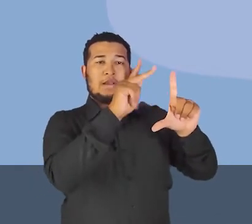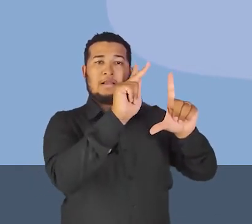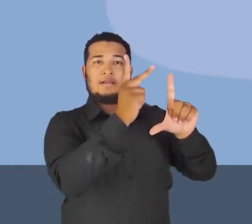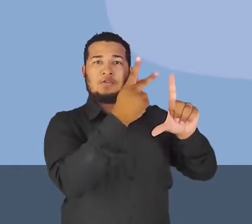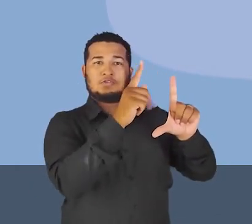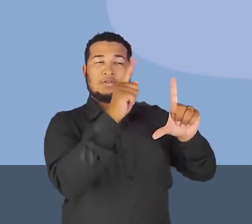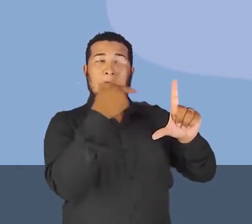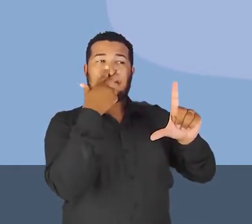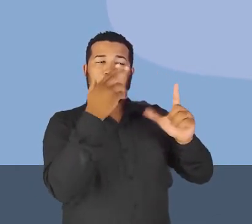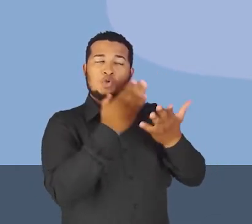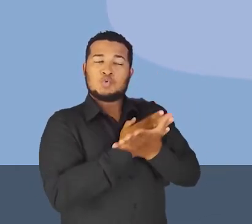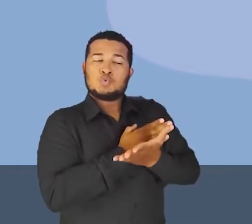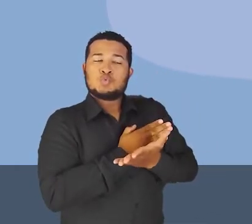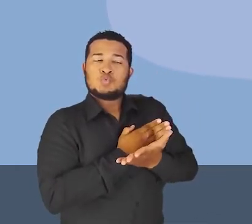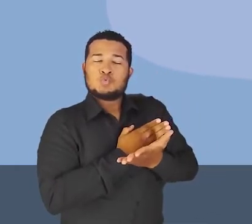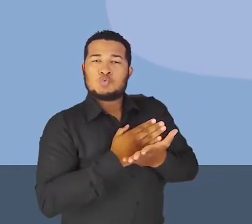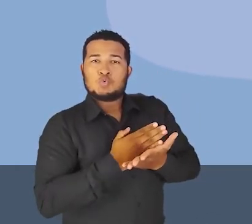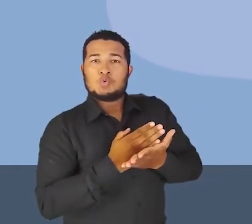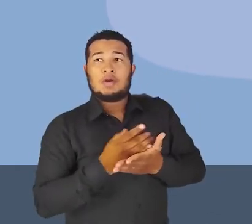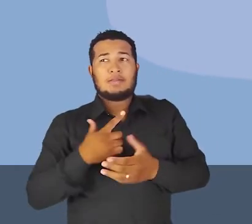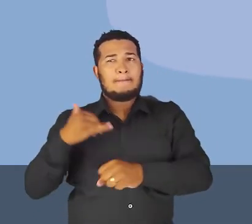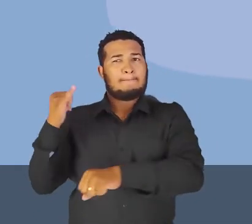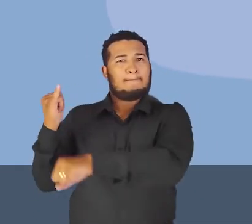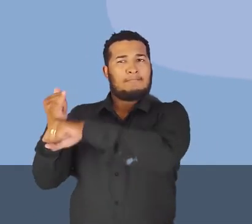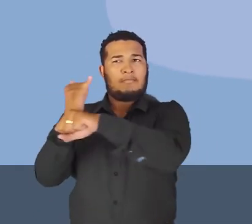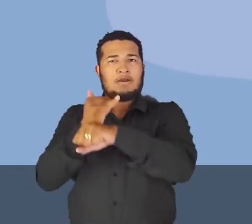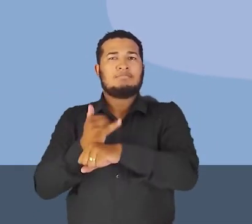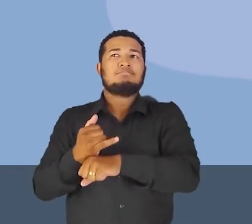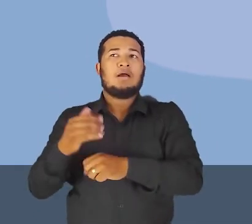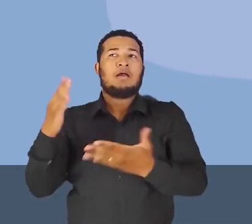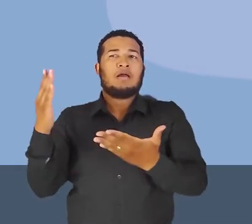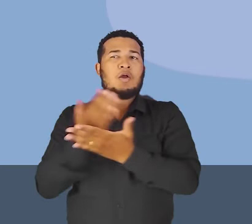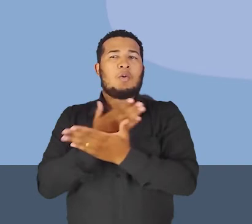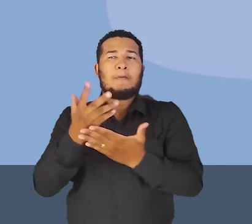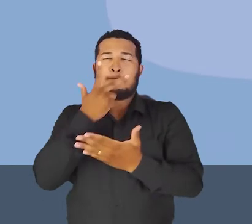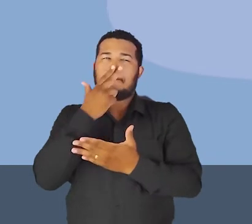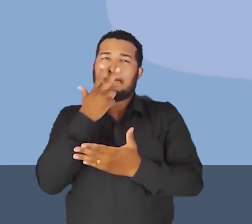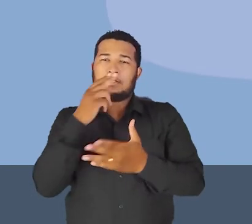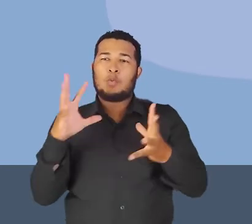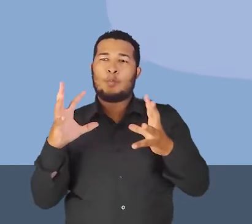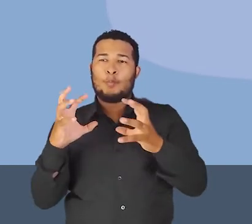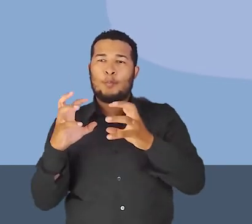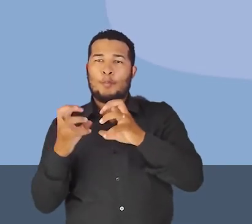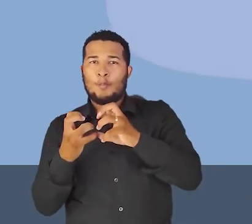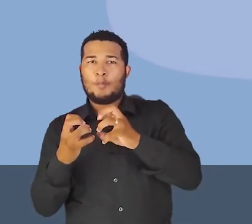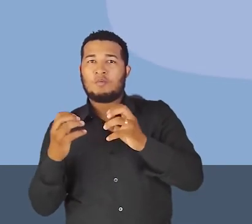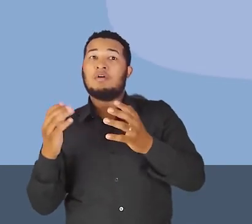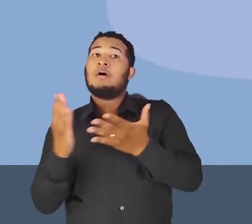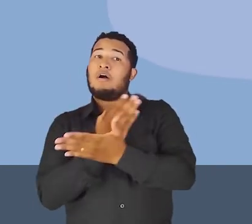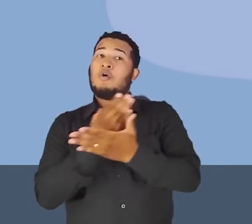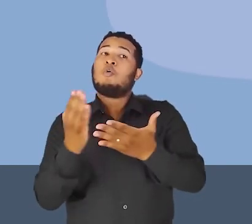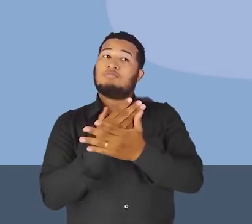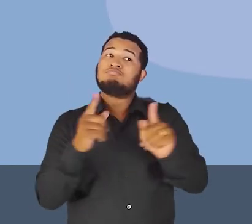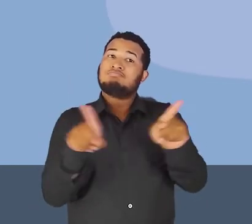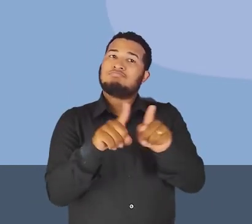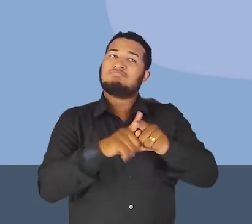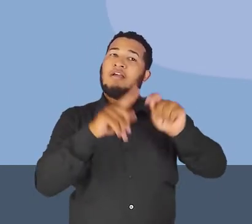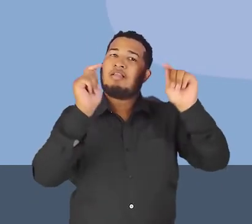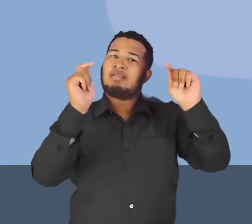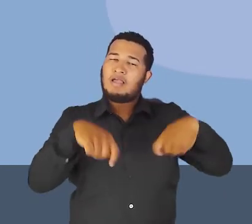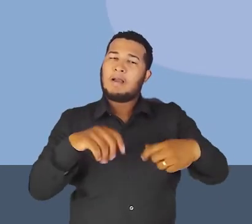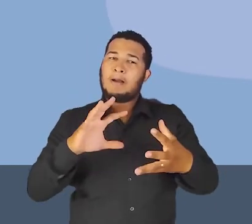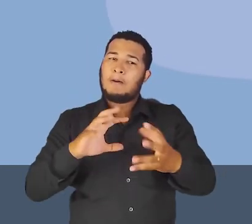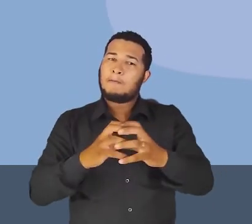ter potenciais para metais que têm uma tendência em sofrer redução e ainda potenciais